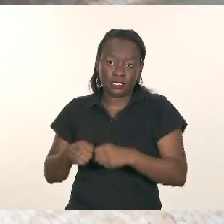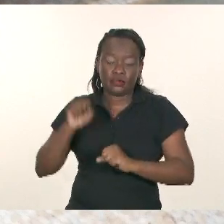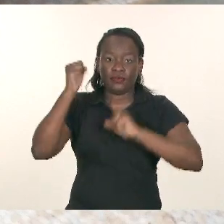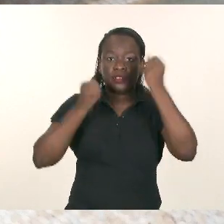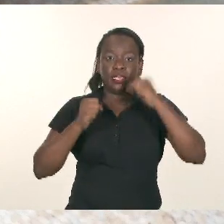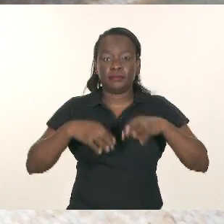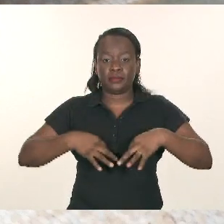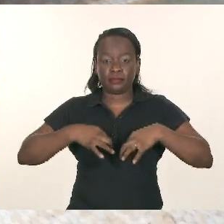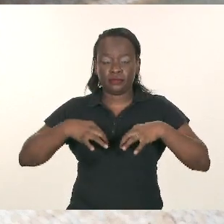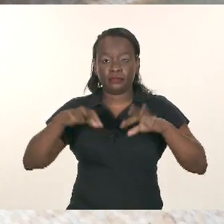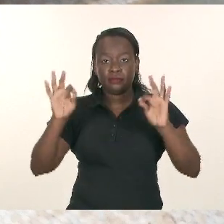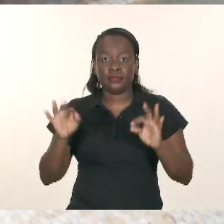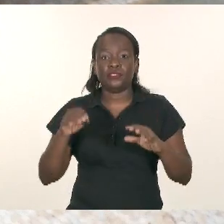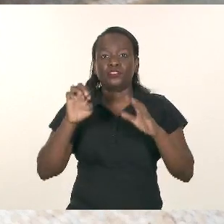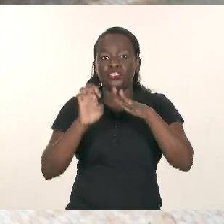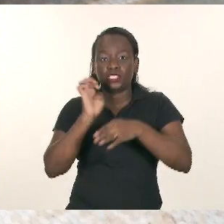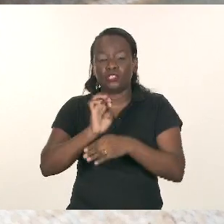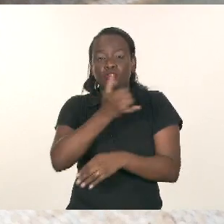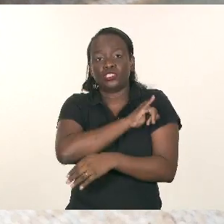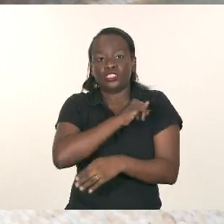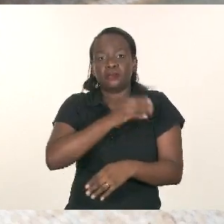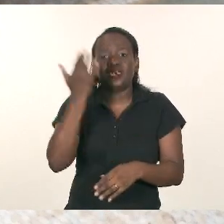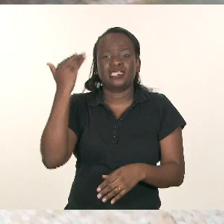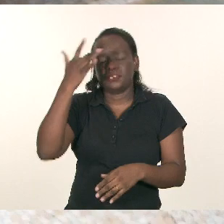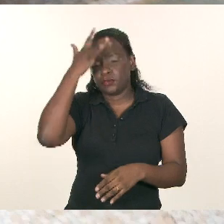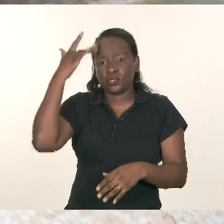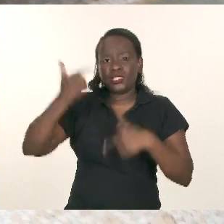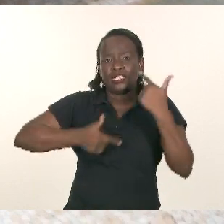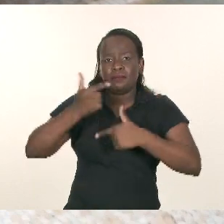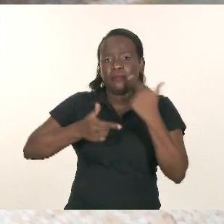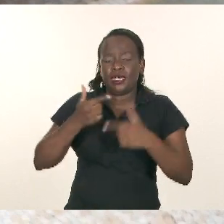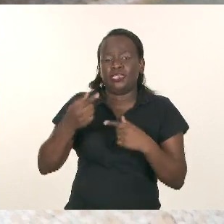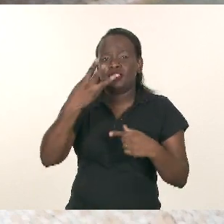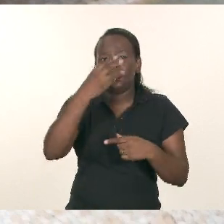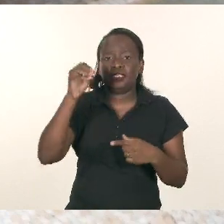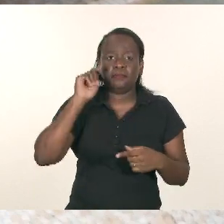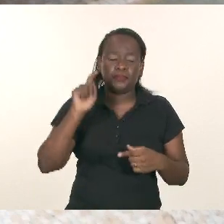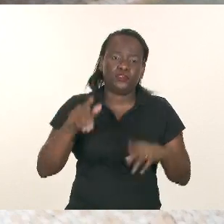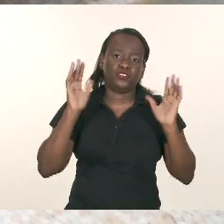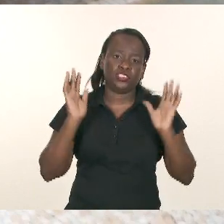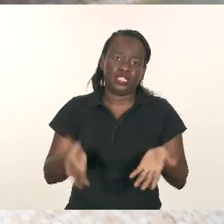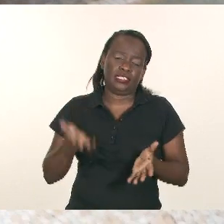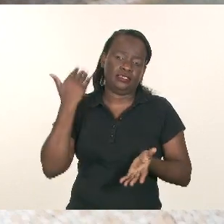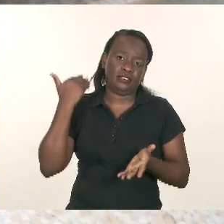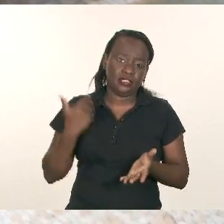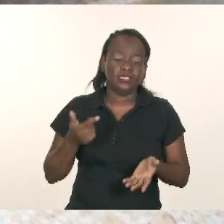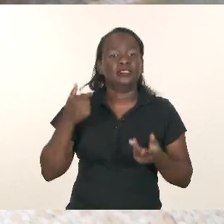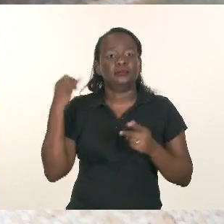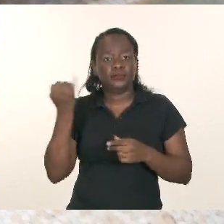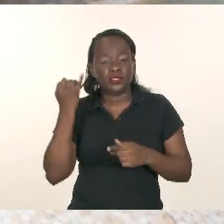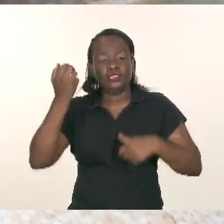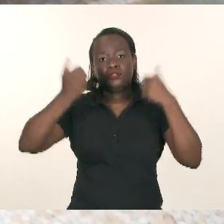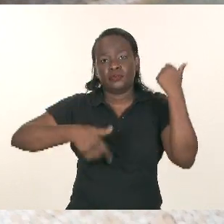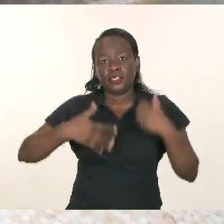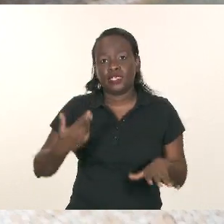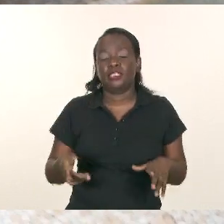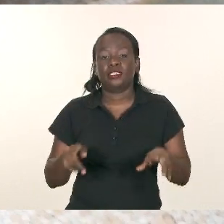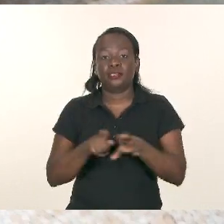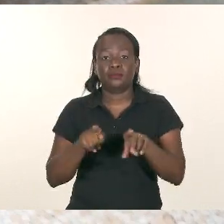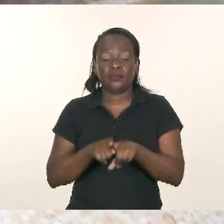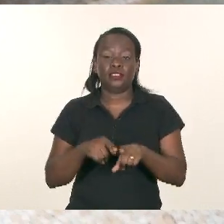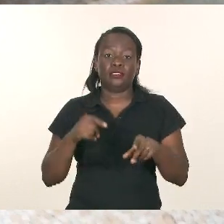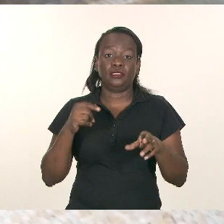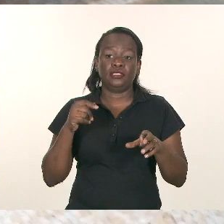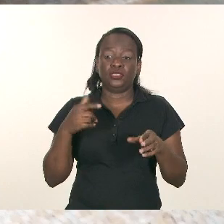indústria têxtil no estado do Rio de Janeiro, que já empregou mais de 300 mil fluminenses. É importante a gente fazer essa discussão e